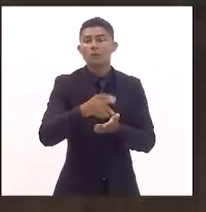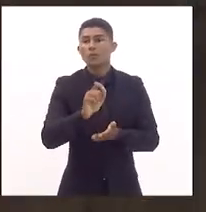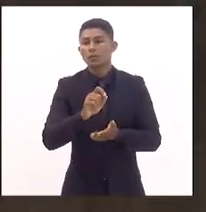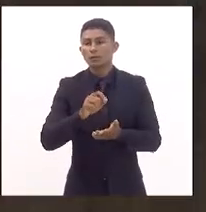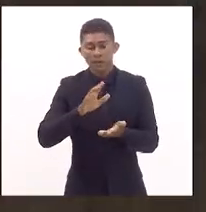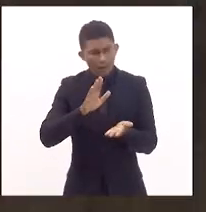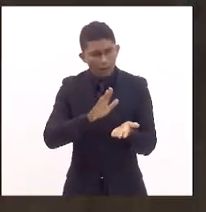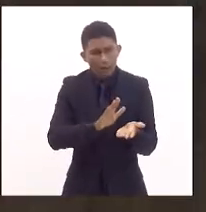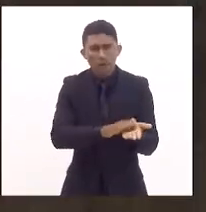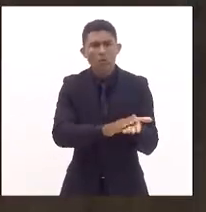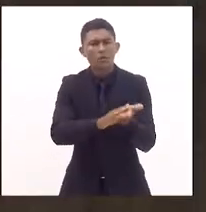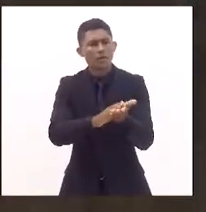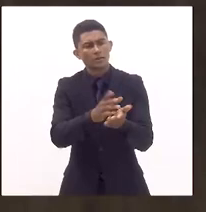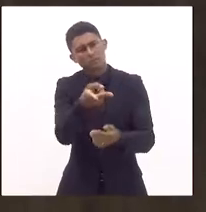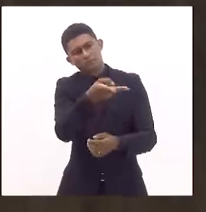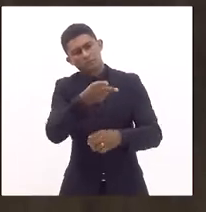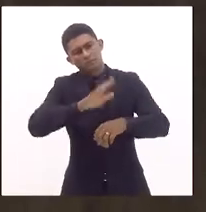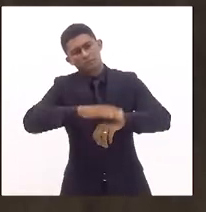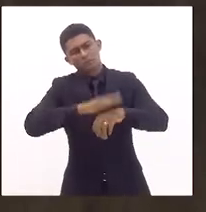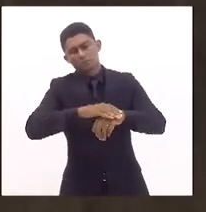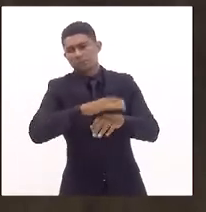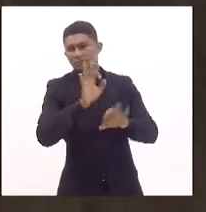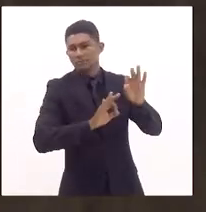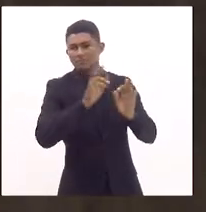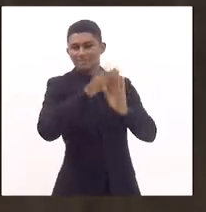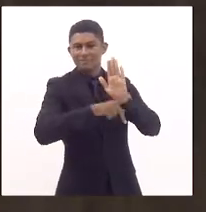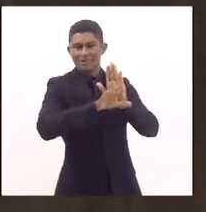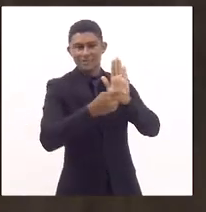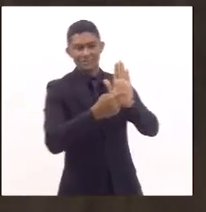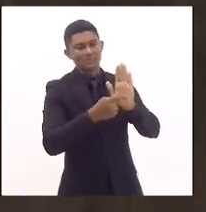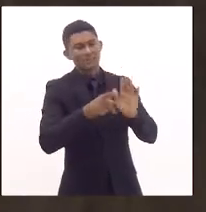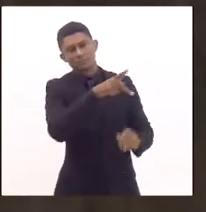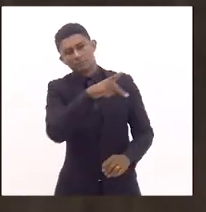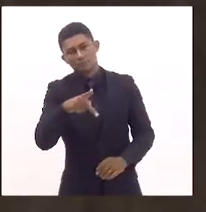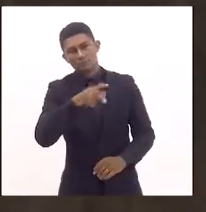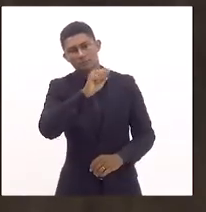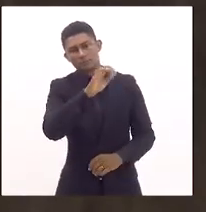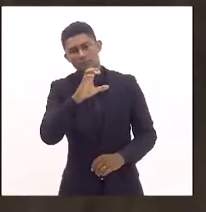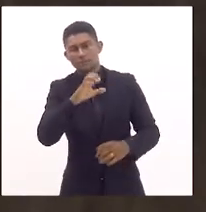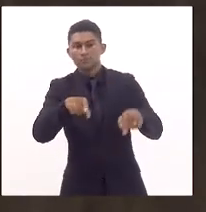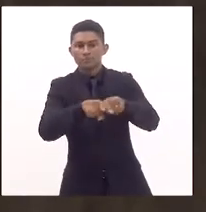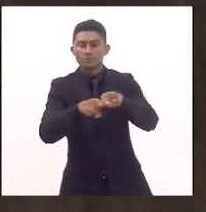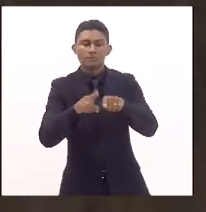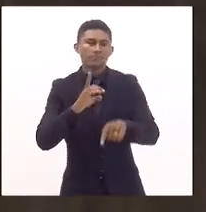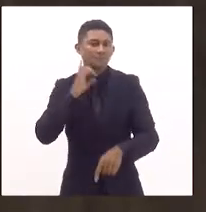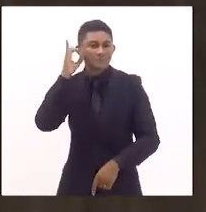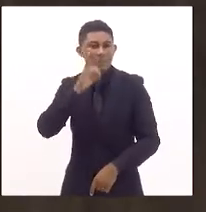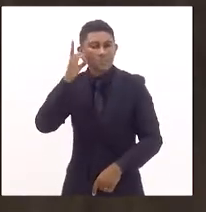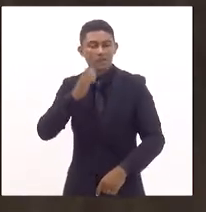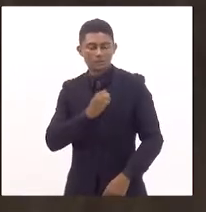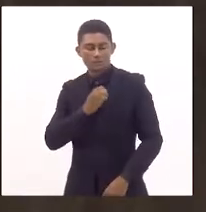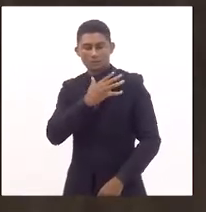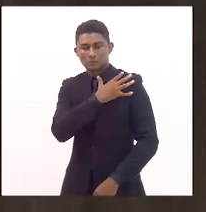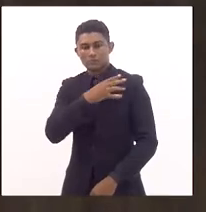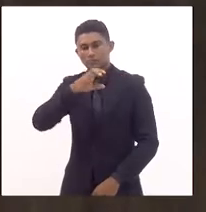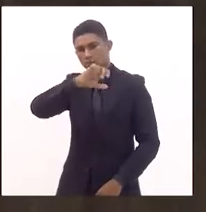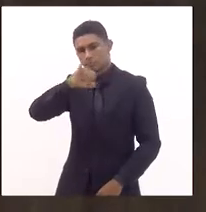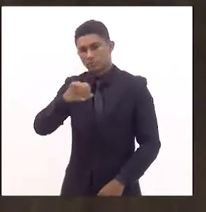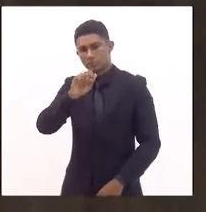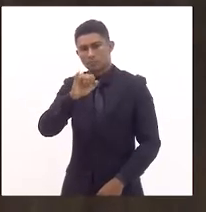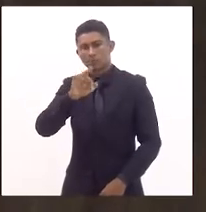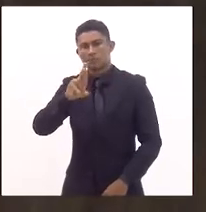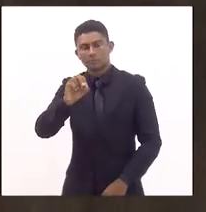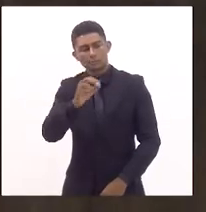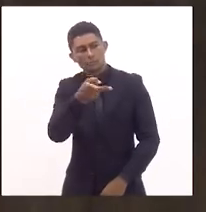os autores do projeto, o presidente André Siciliano e o deputado Coronel Jairo, dois parlamentares